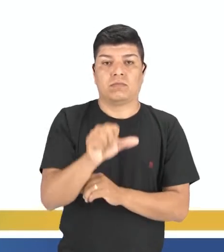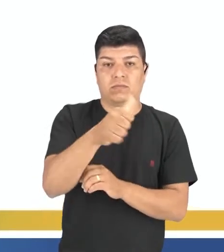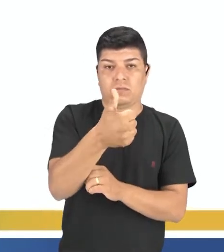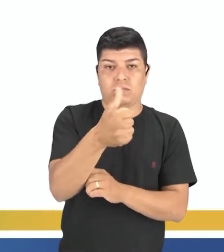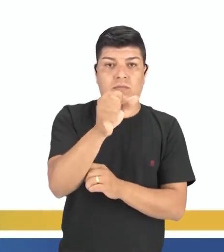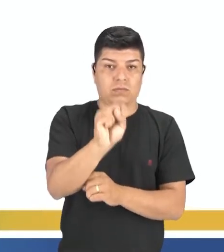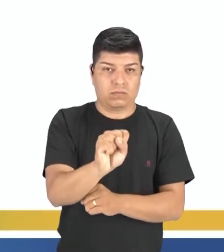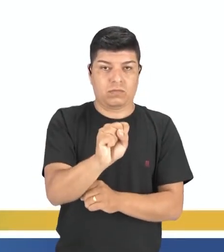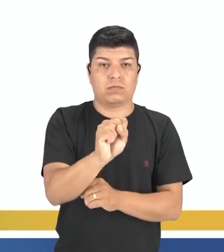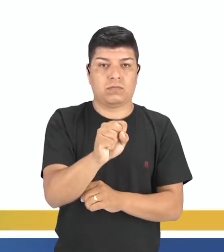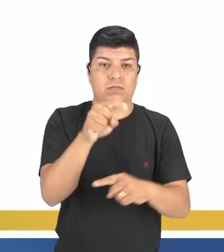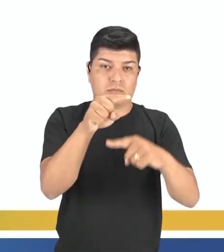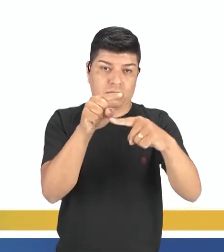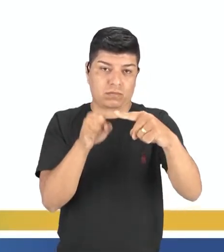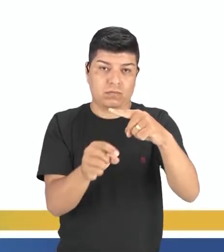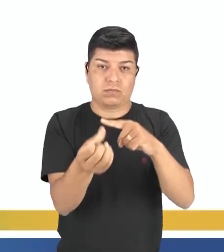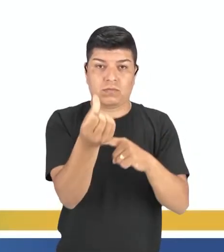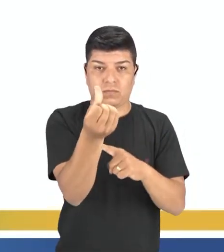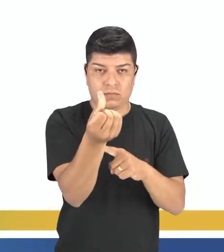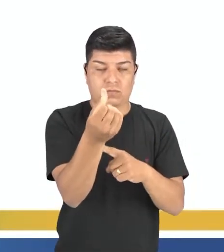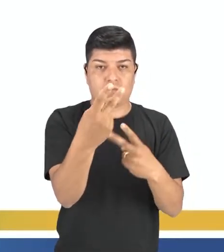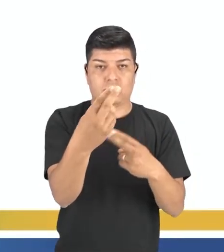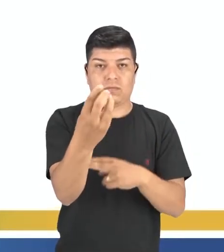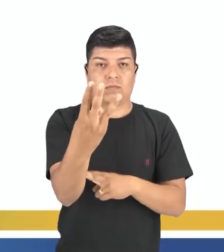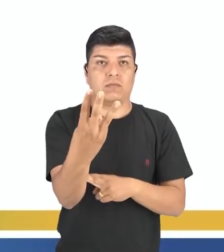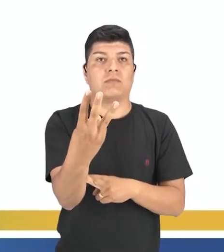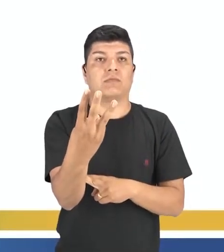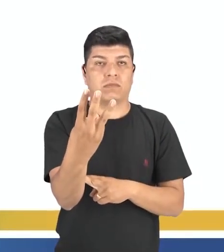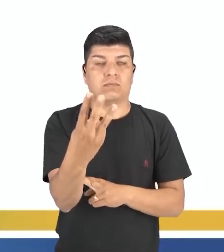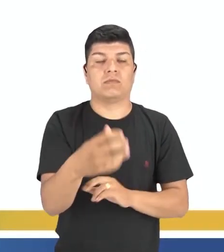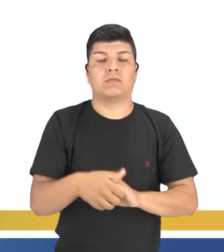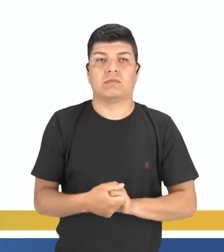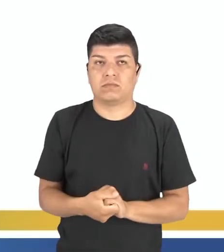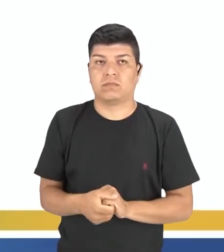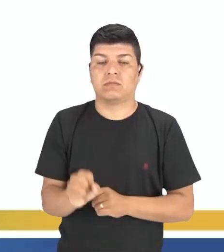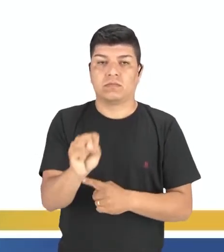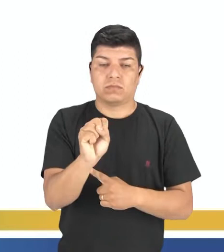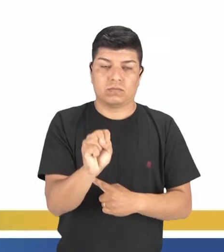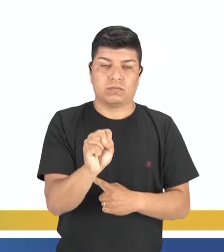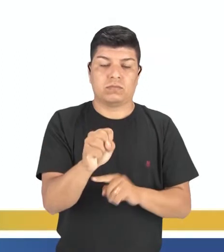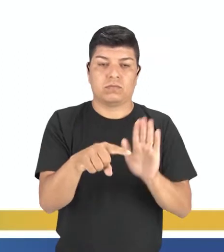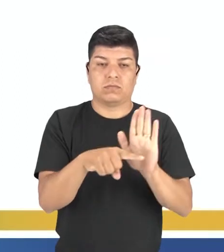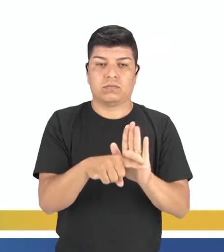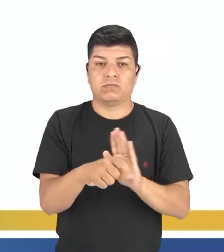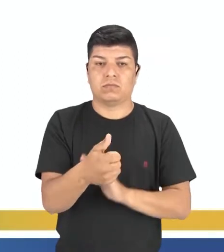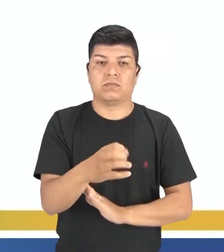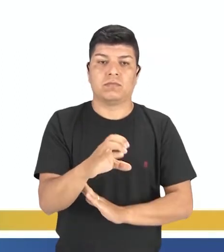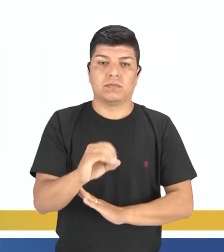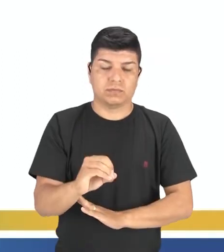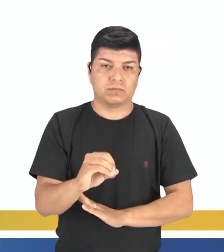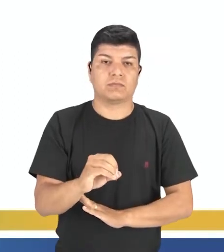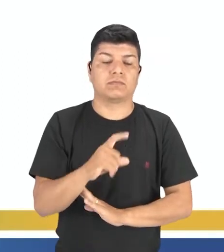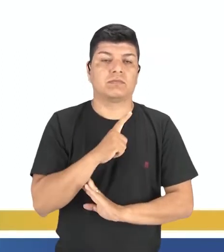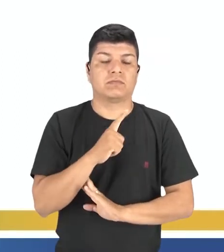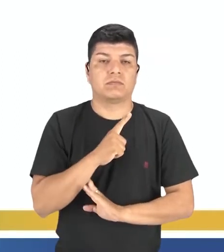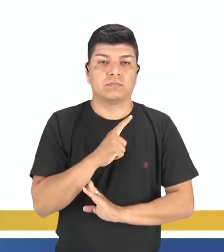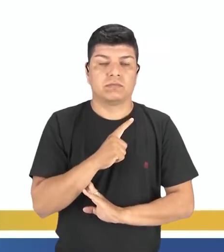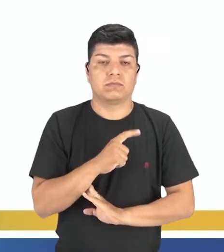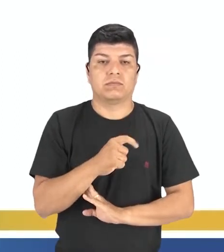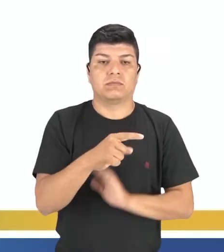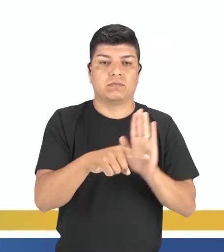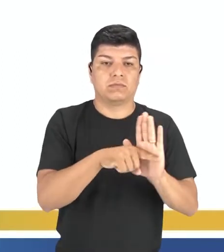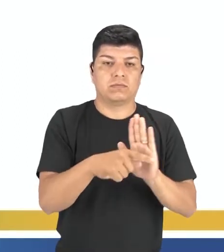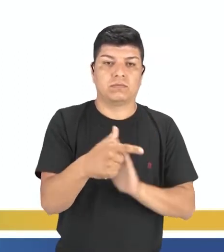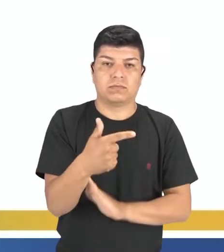18 dividido para 6, 3. E no caso, 8 menos 10, temos